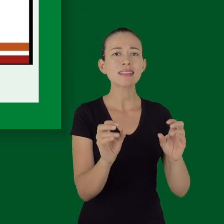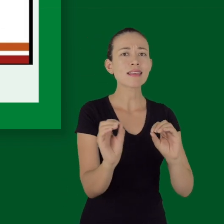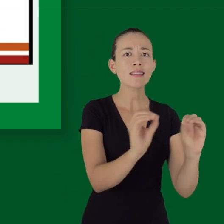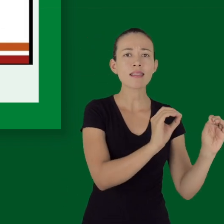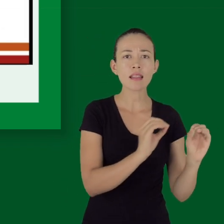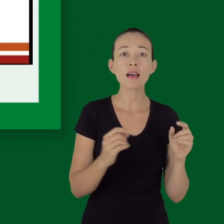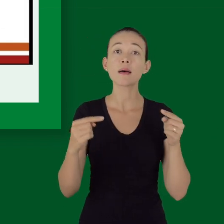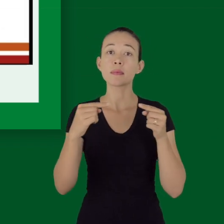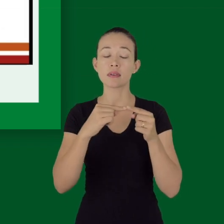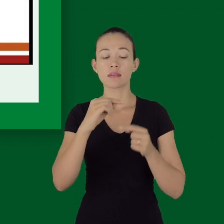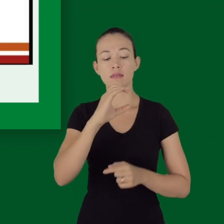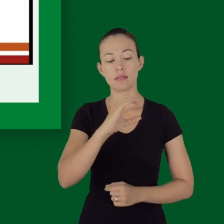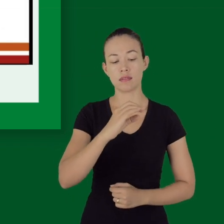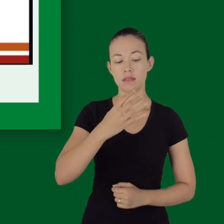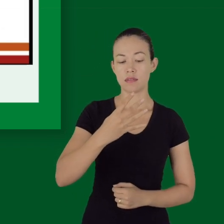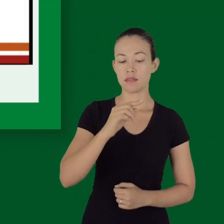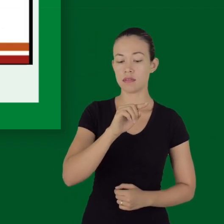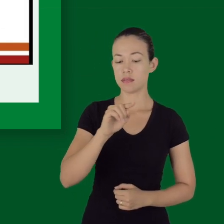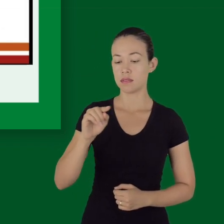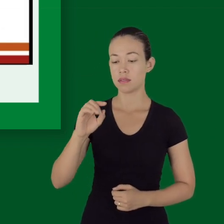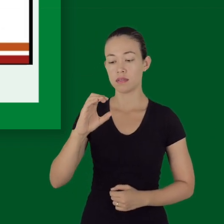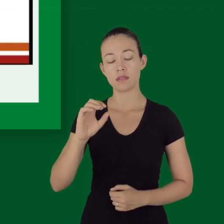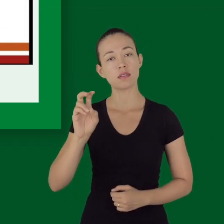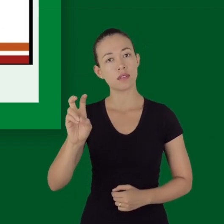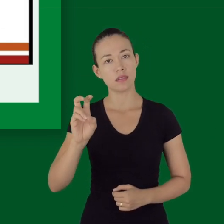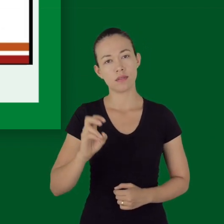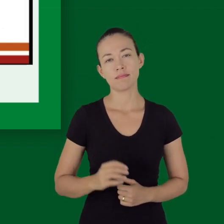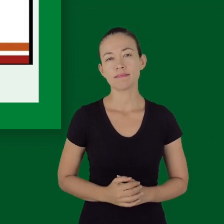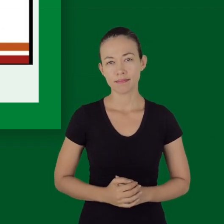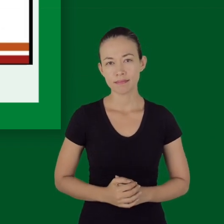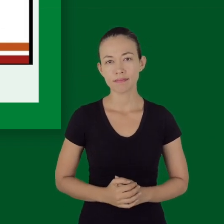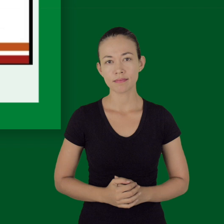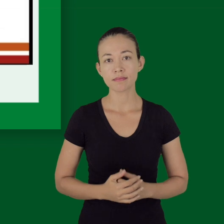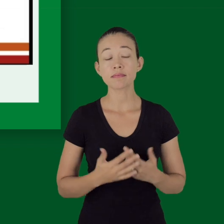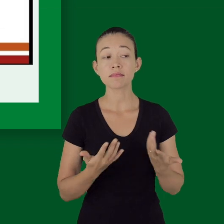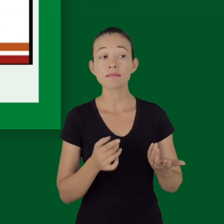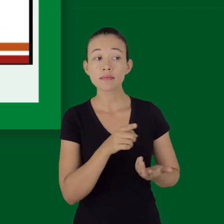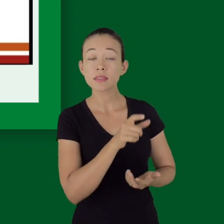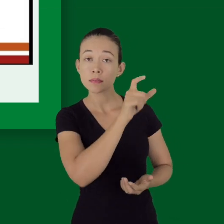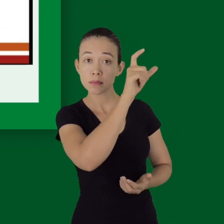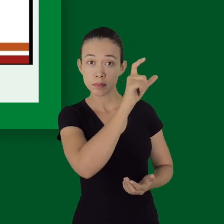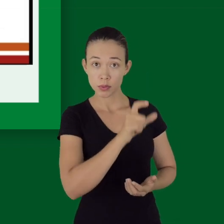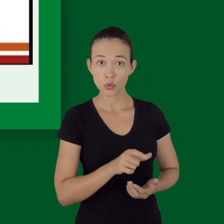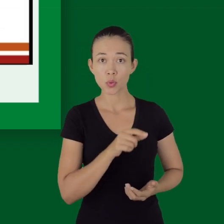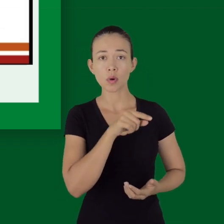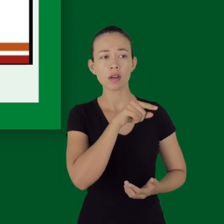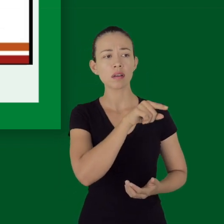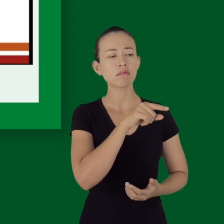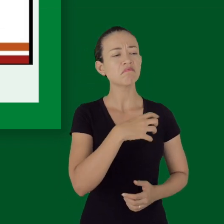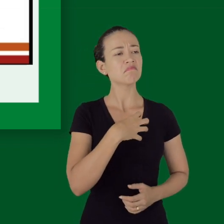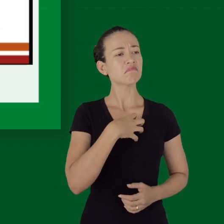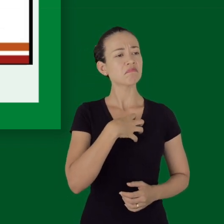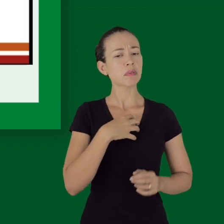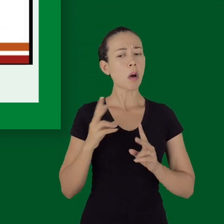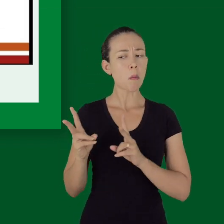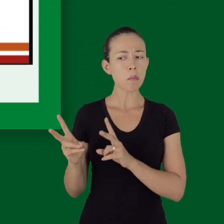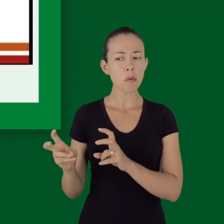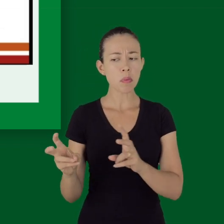ele não movimenta. Da altura do mamilo para baixo, eu estou lidando com a correspondência a nível de T4. Ele não